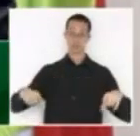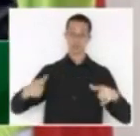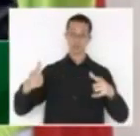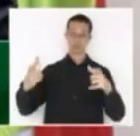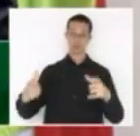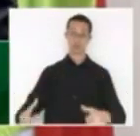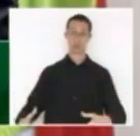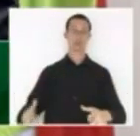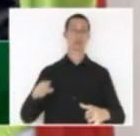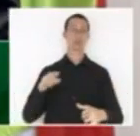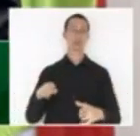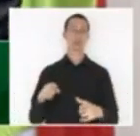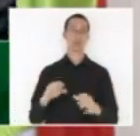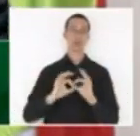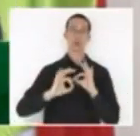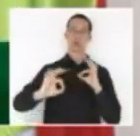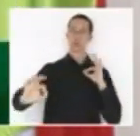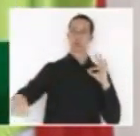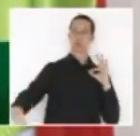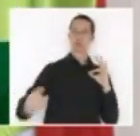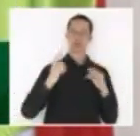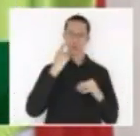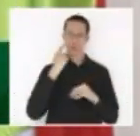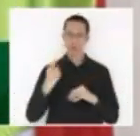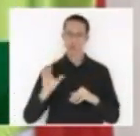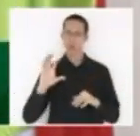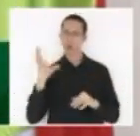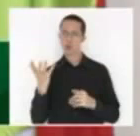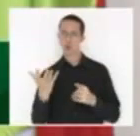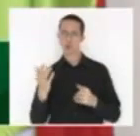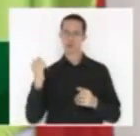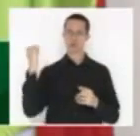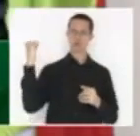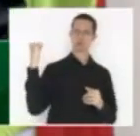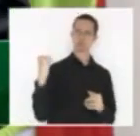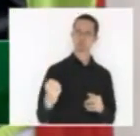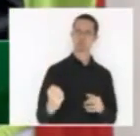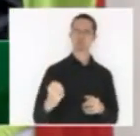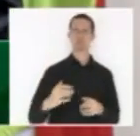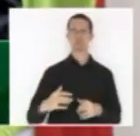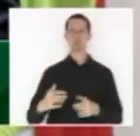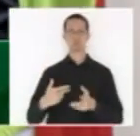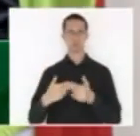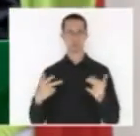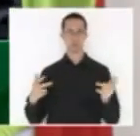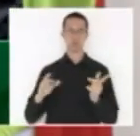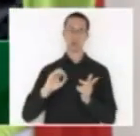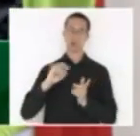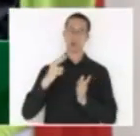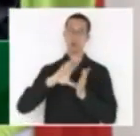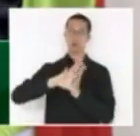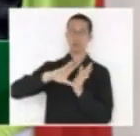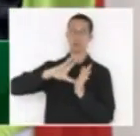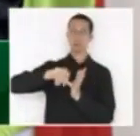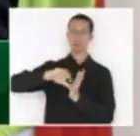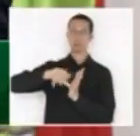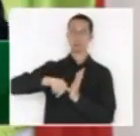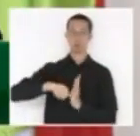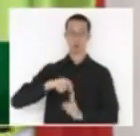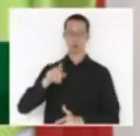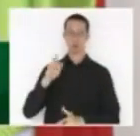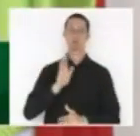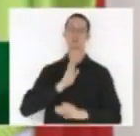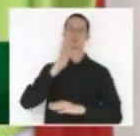atender um local de crime, um local de homicídio, um local de roubo, e não